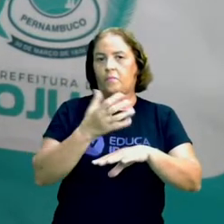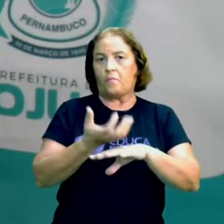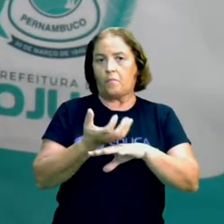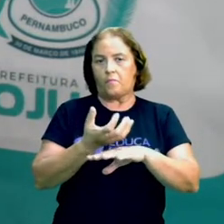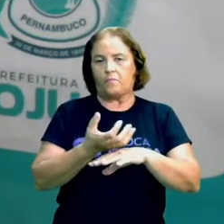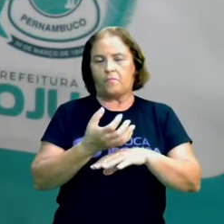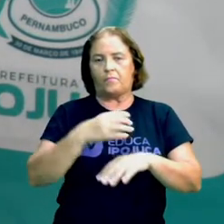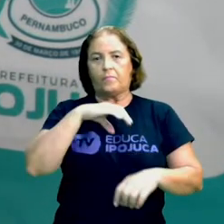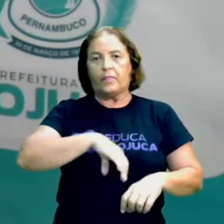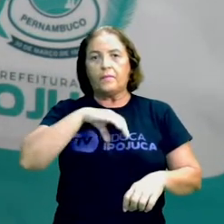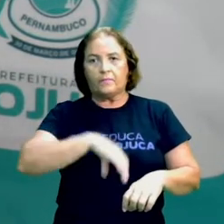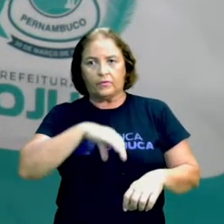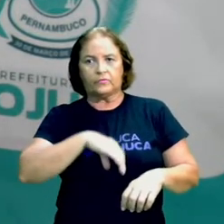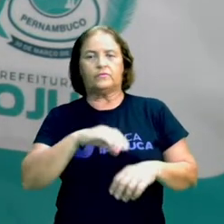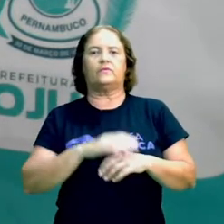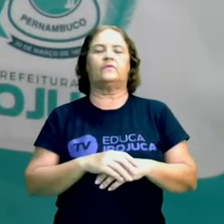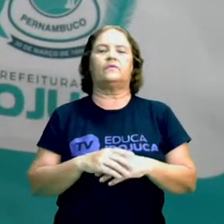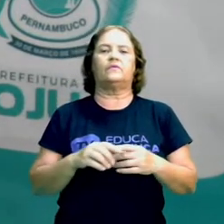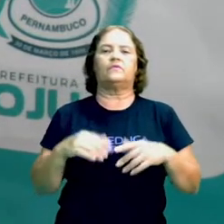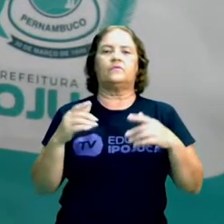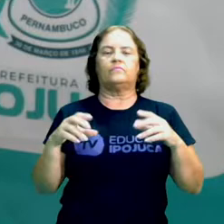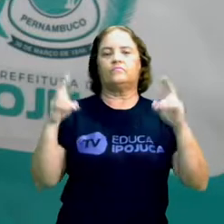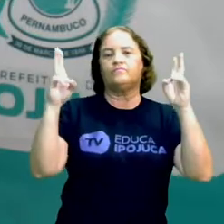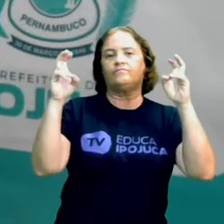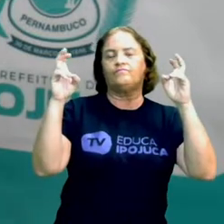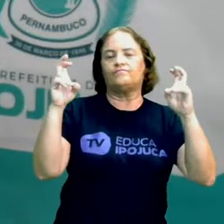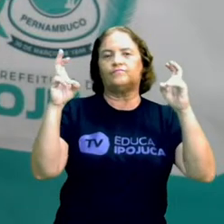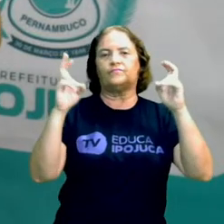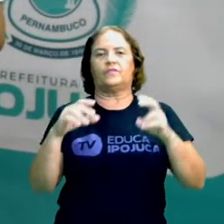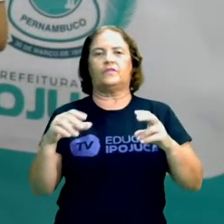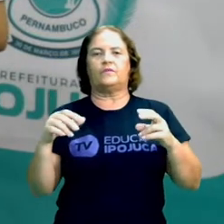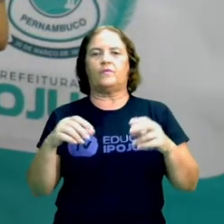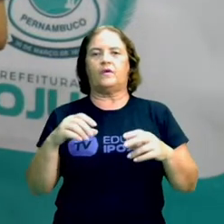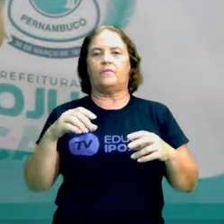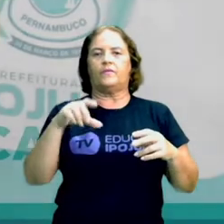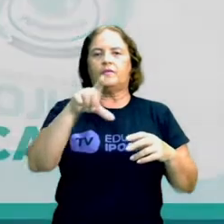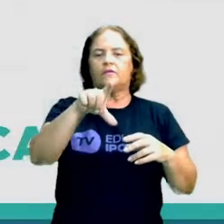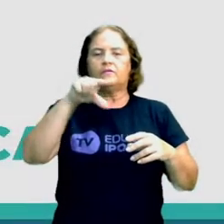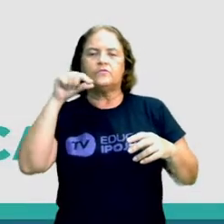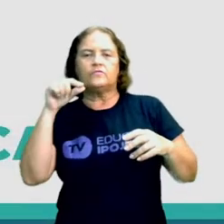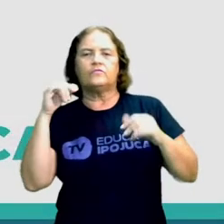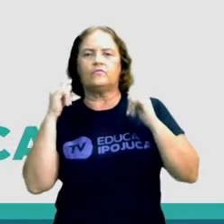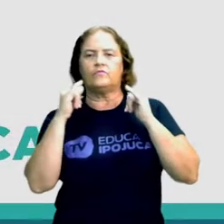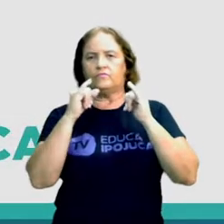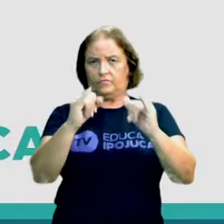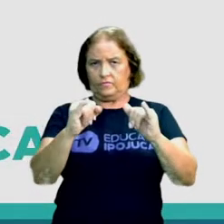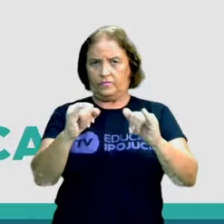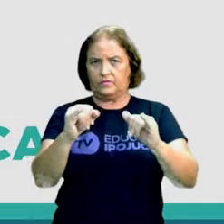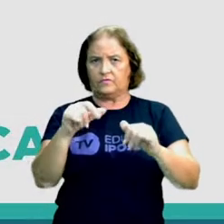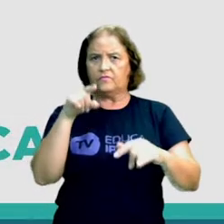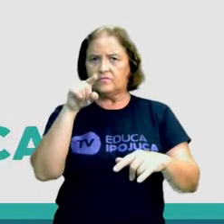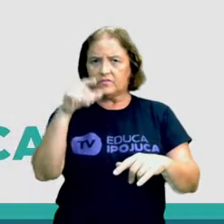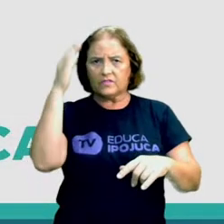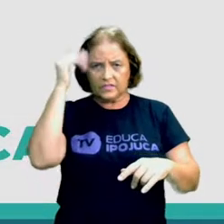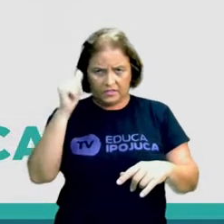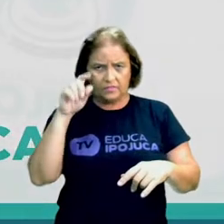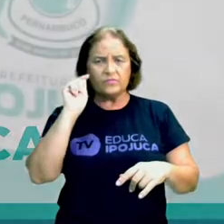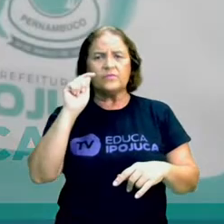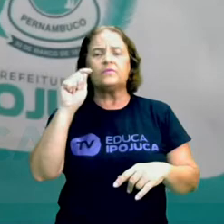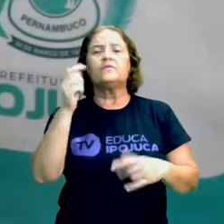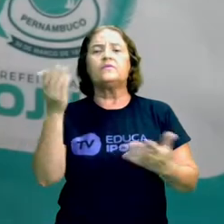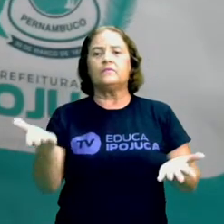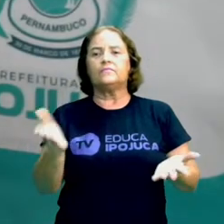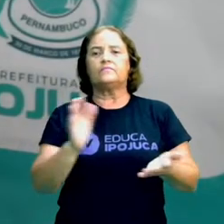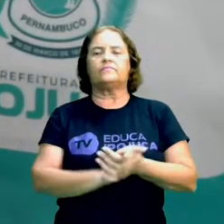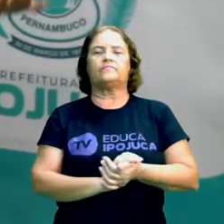Sejam bem-vindos. O tema da nossa aula de hoje é curadoria de informação. Você sabe o que é? Pois